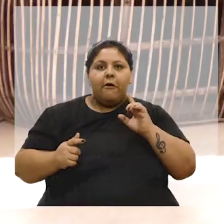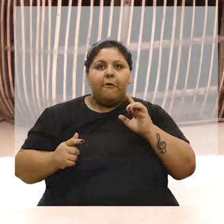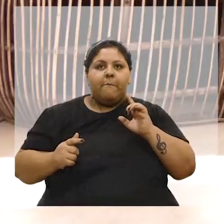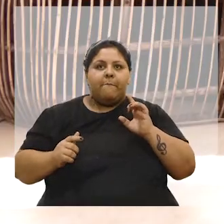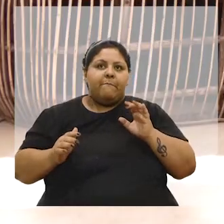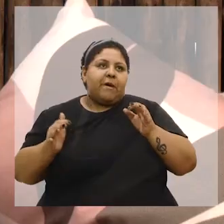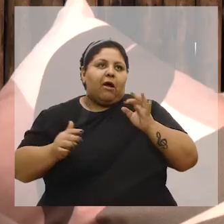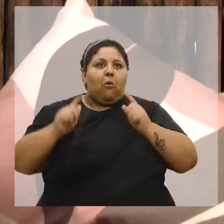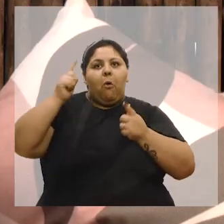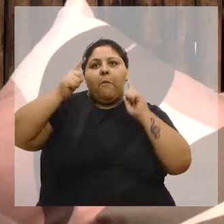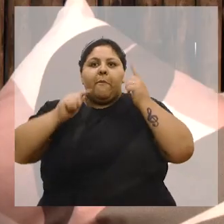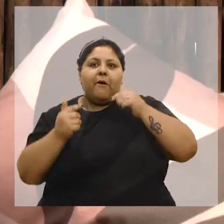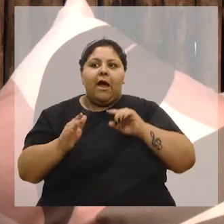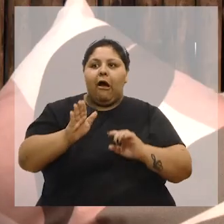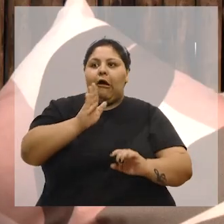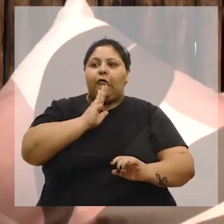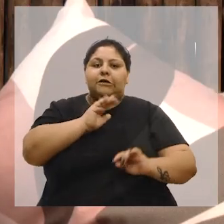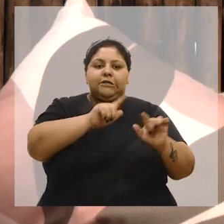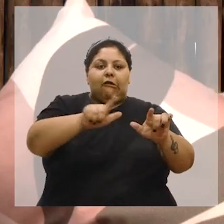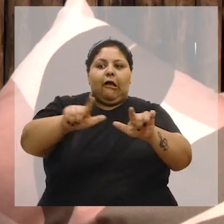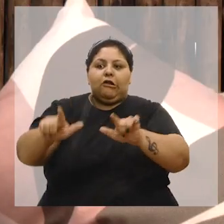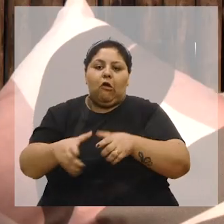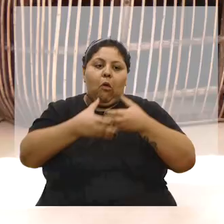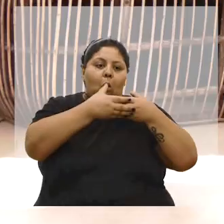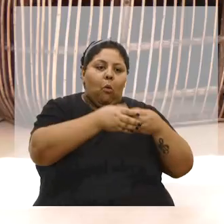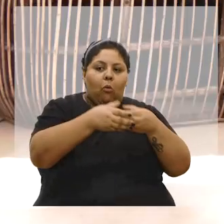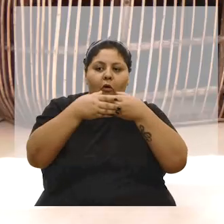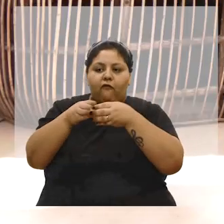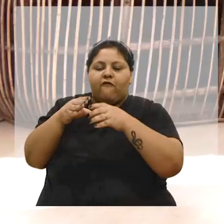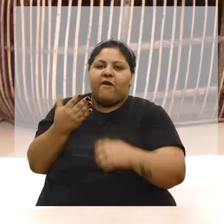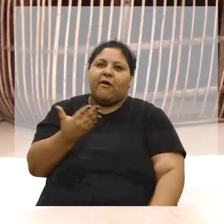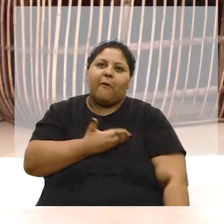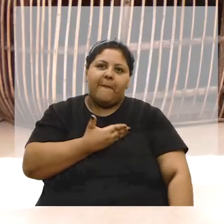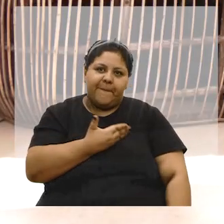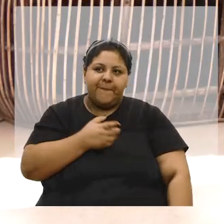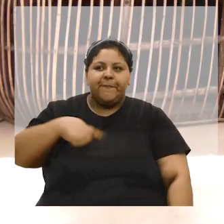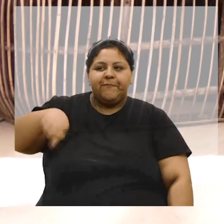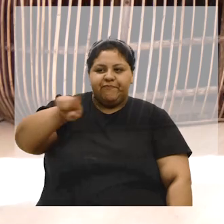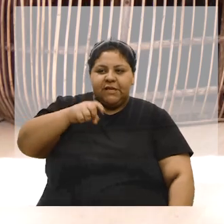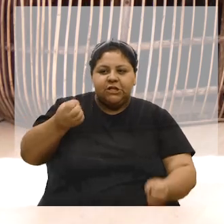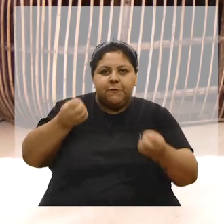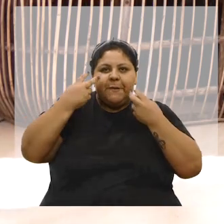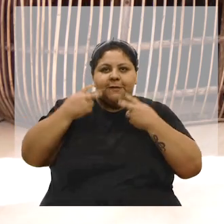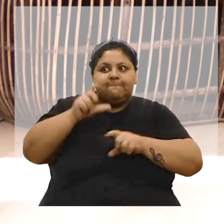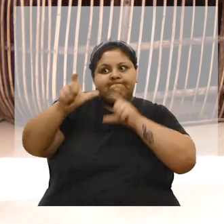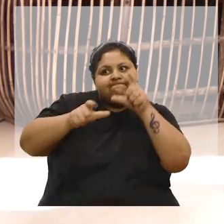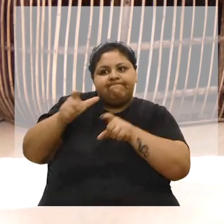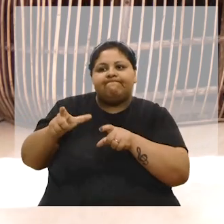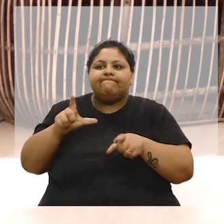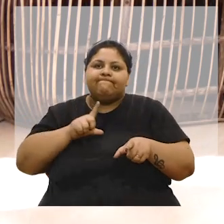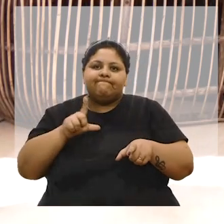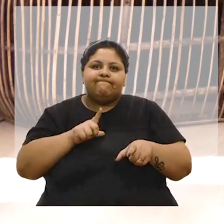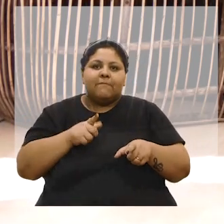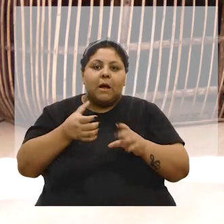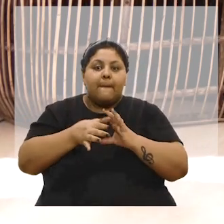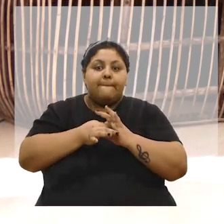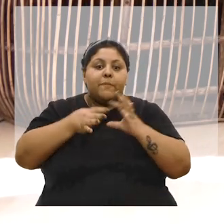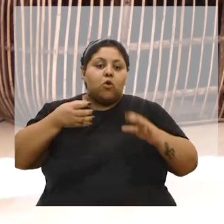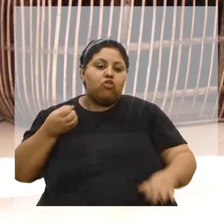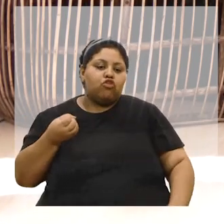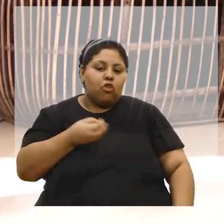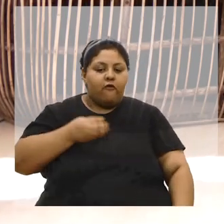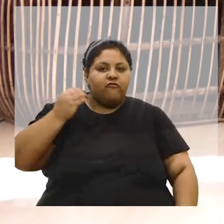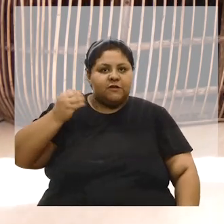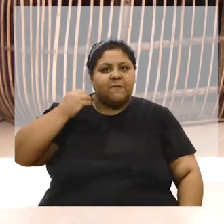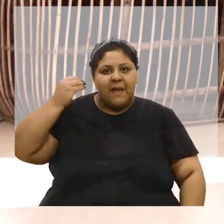comemorar alguma coisa, conhecer espaços novos, conviver com amigos, né? A gente percebe que as pessoas estão dispostas